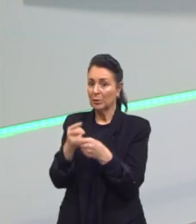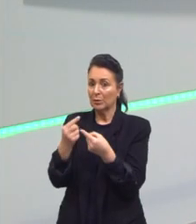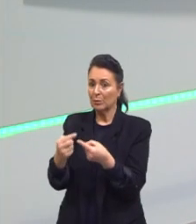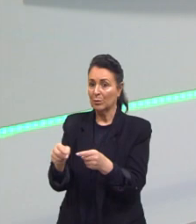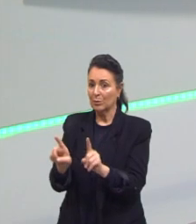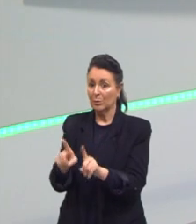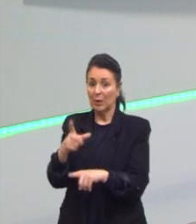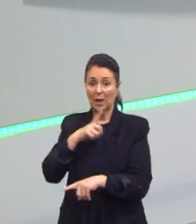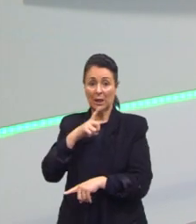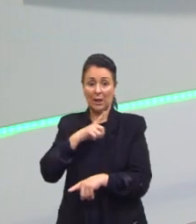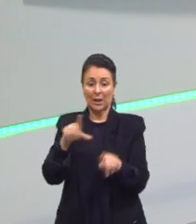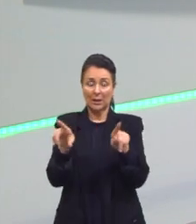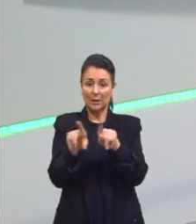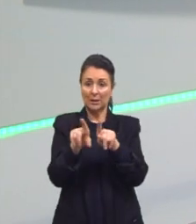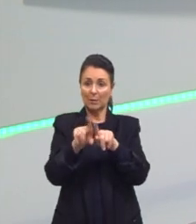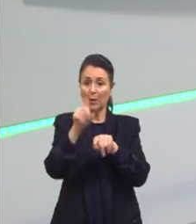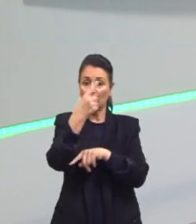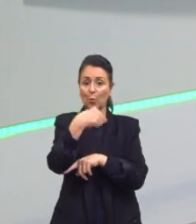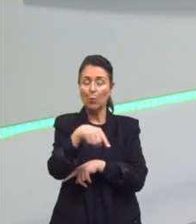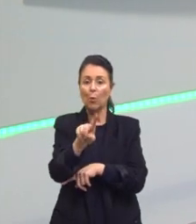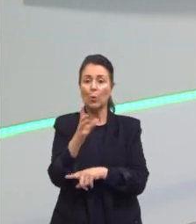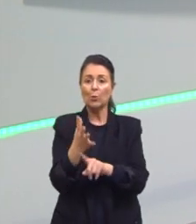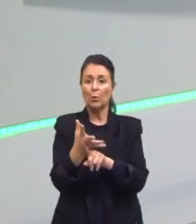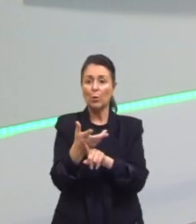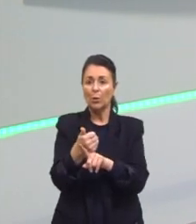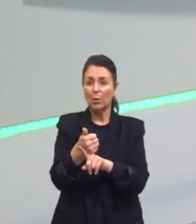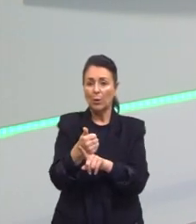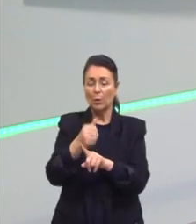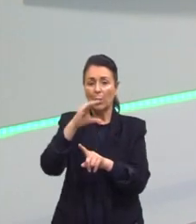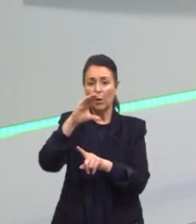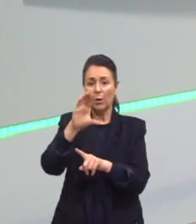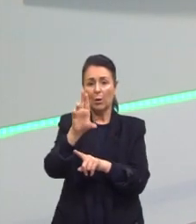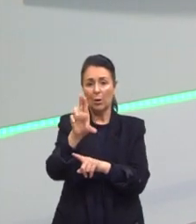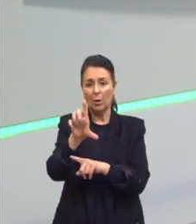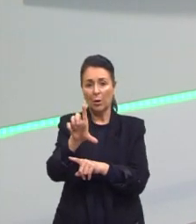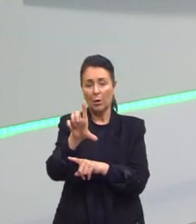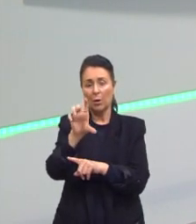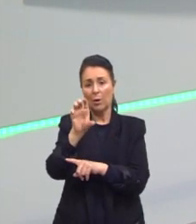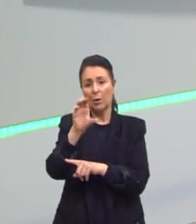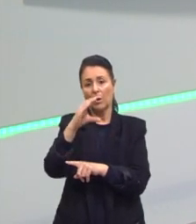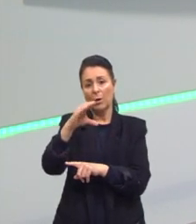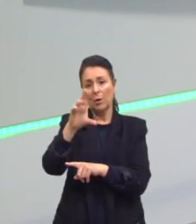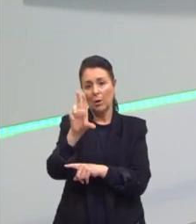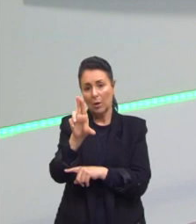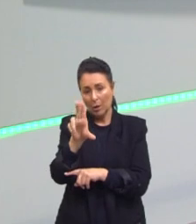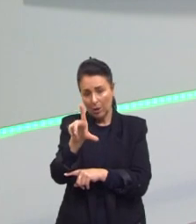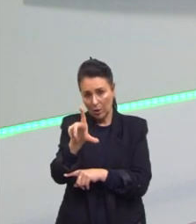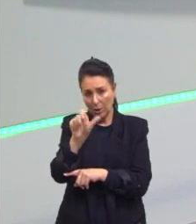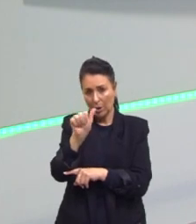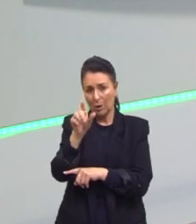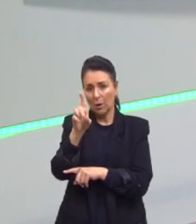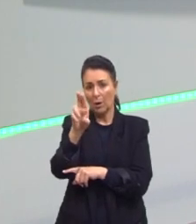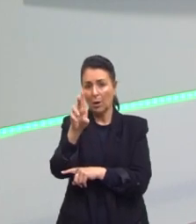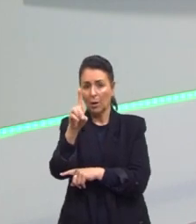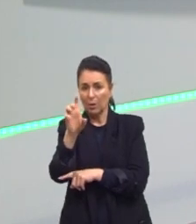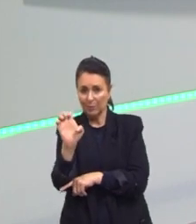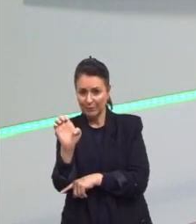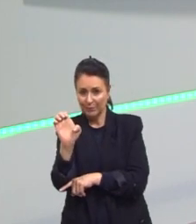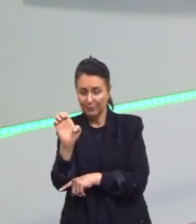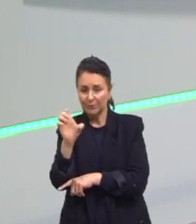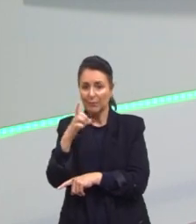Aqui nós temos então um outro artista que é o Clown do Michel o clordilon Né claudion